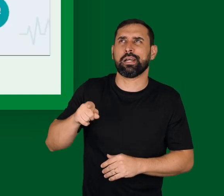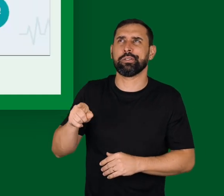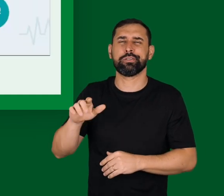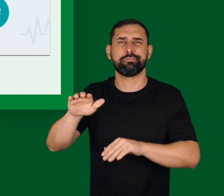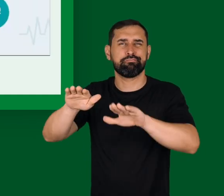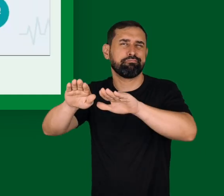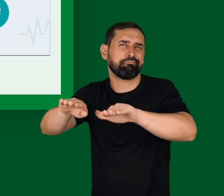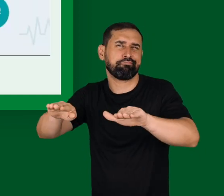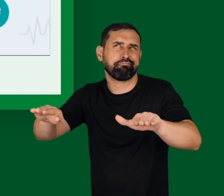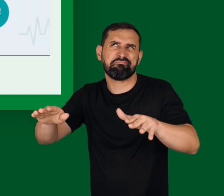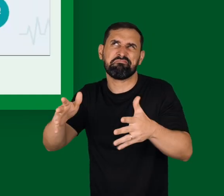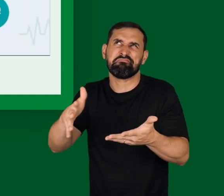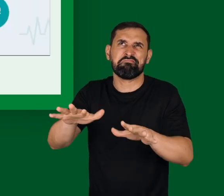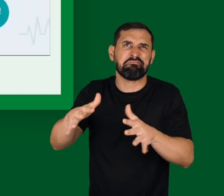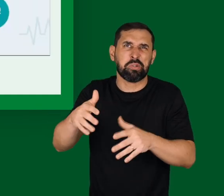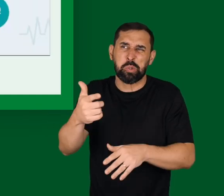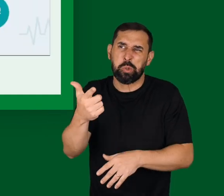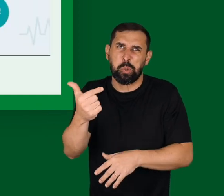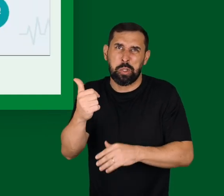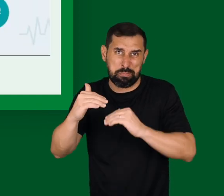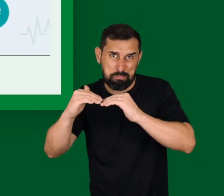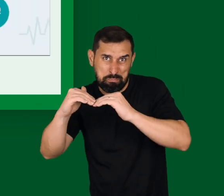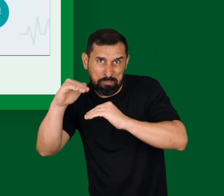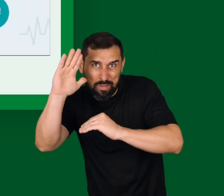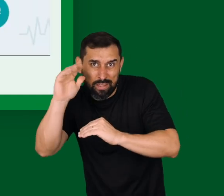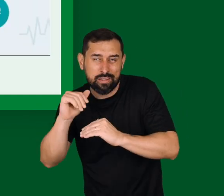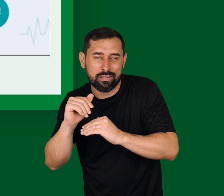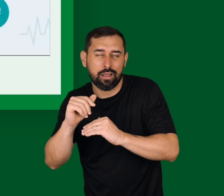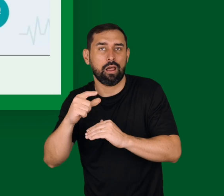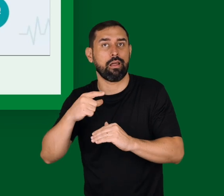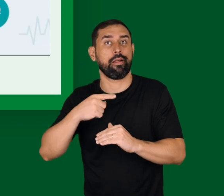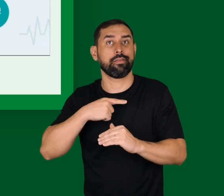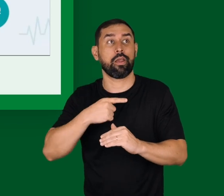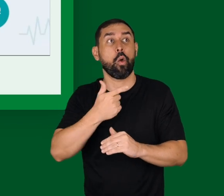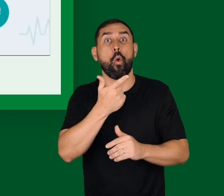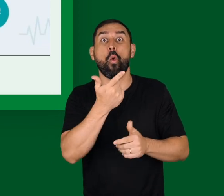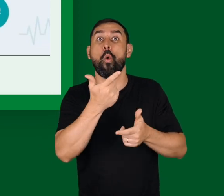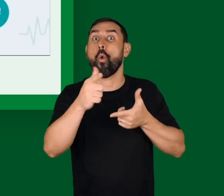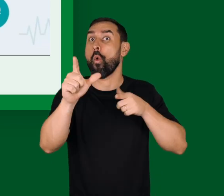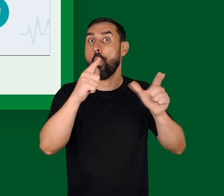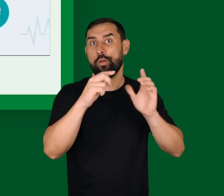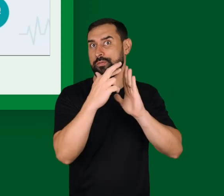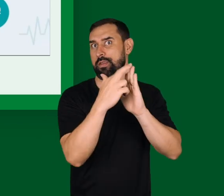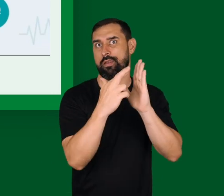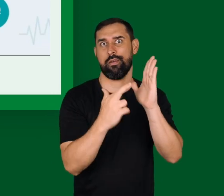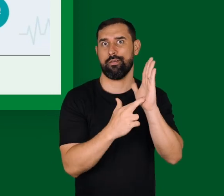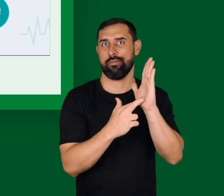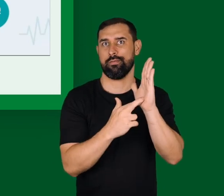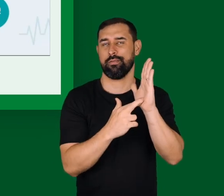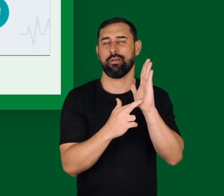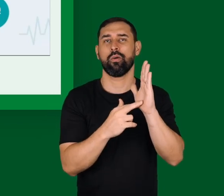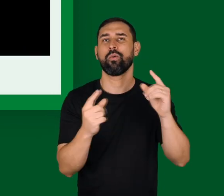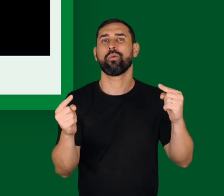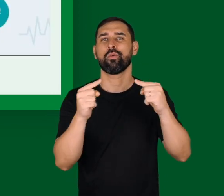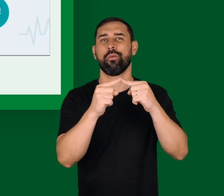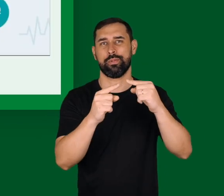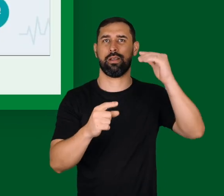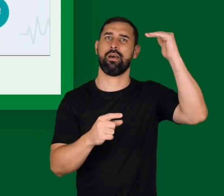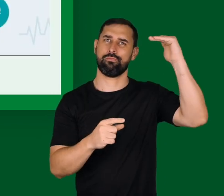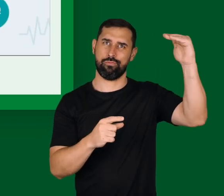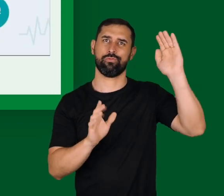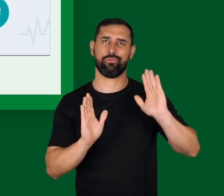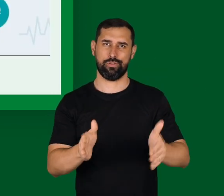fase puberal, essa fase puberal, né, a criança acima dos 12 anos já segue as diretrizes